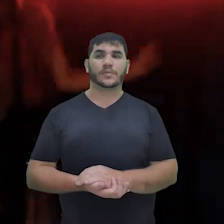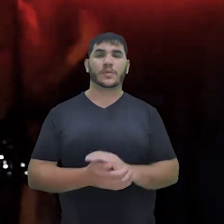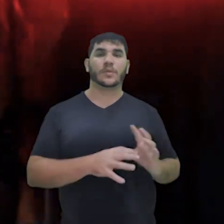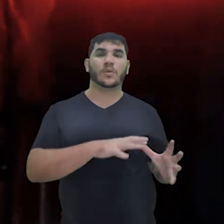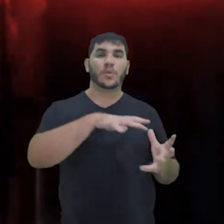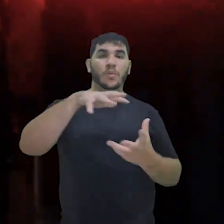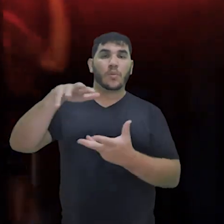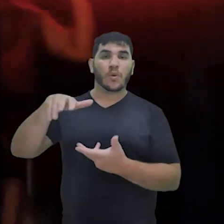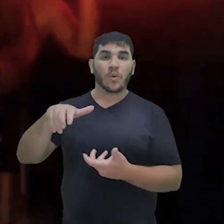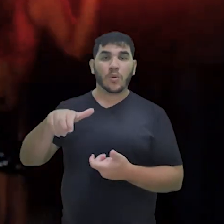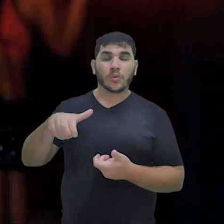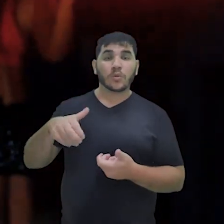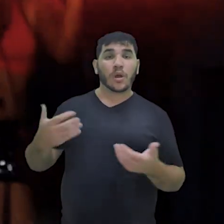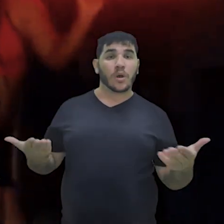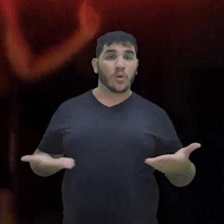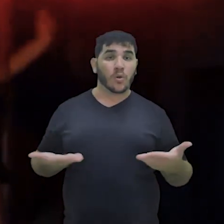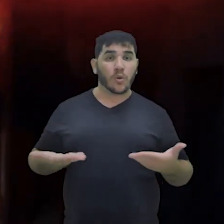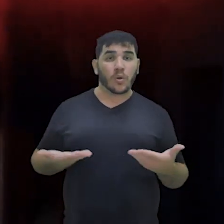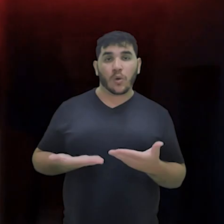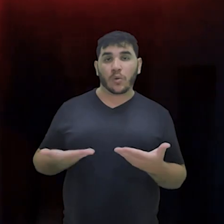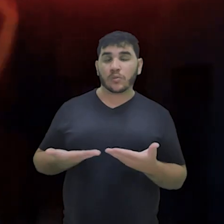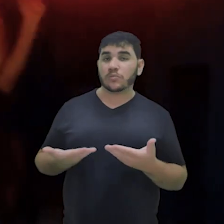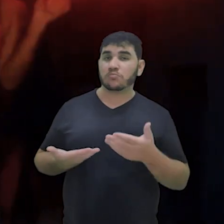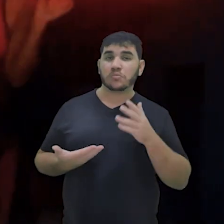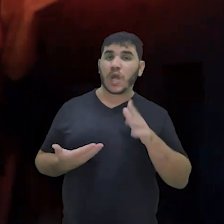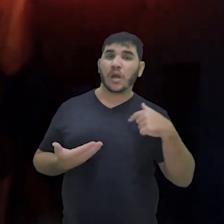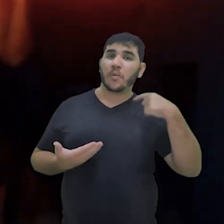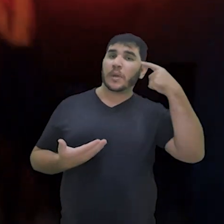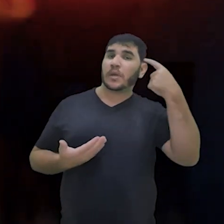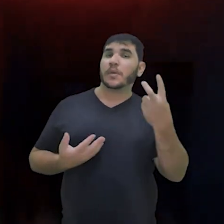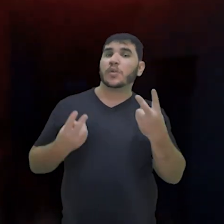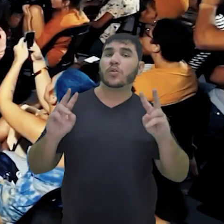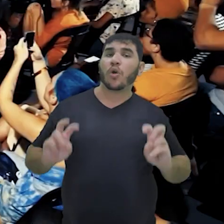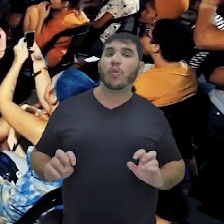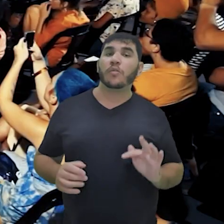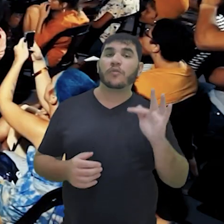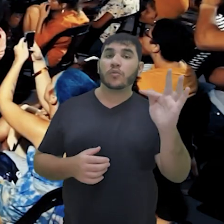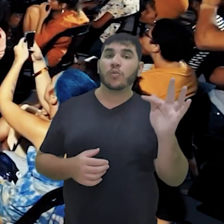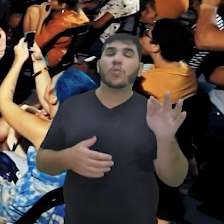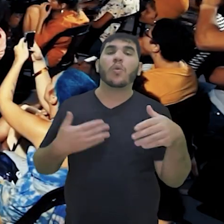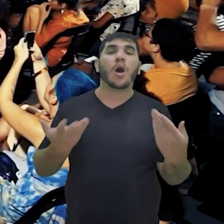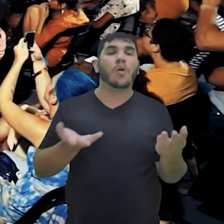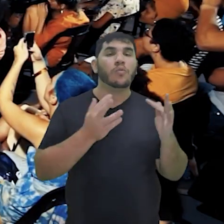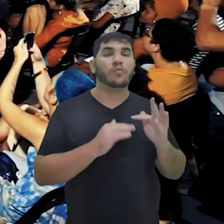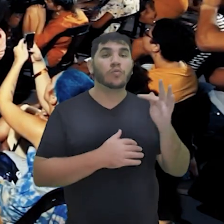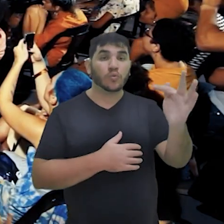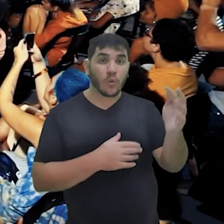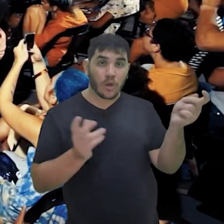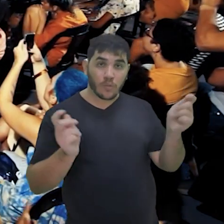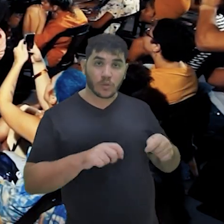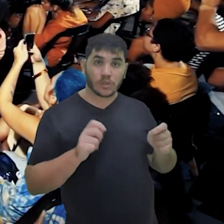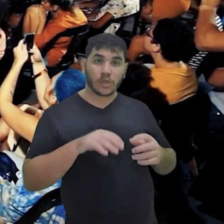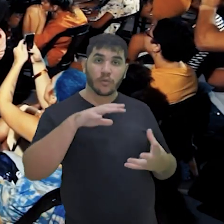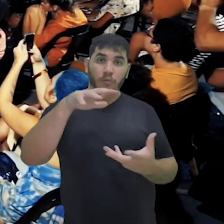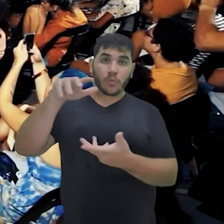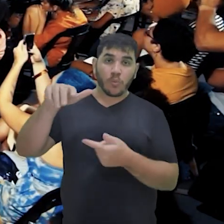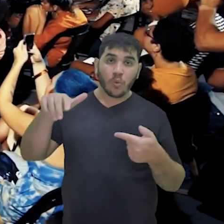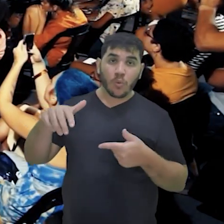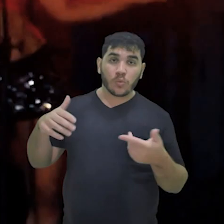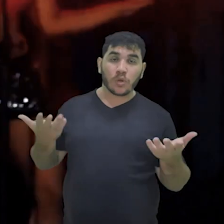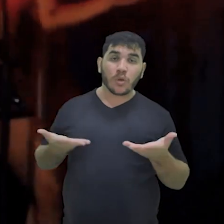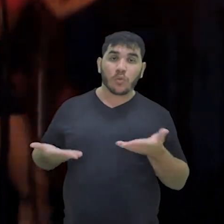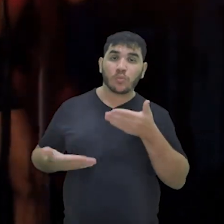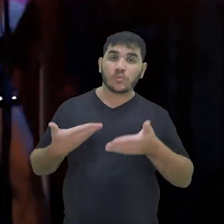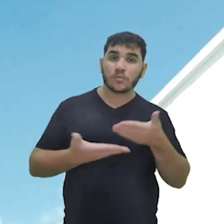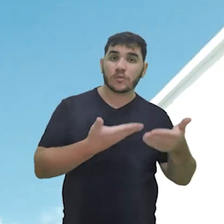o mundo está em xeque em relação à noção de futuro, em relação a que futuros são possíveis para o mundo que nós criamos